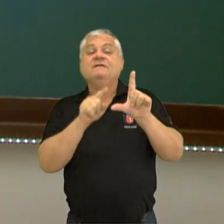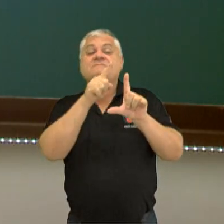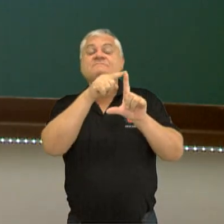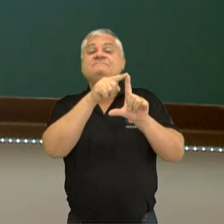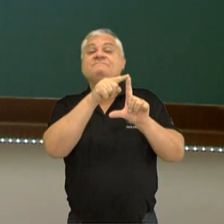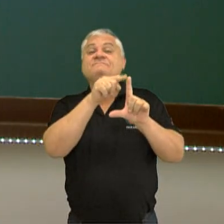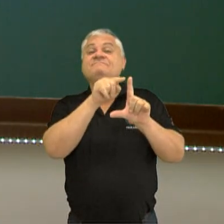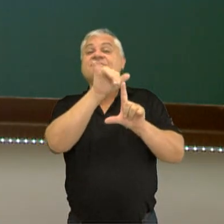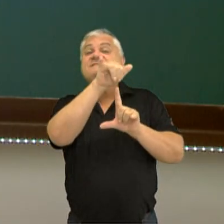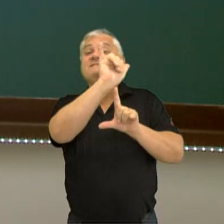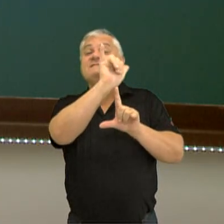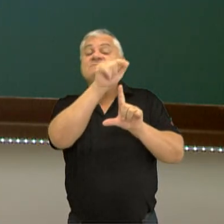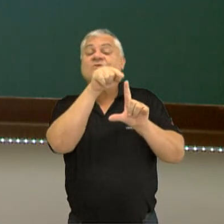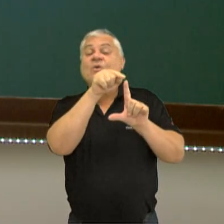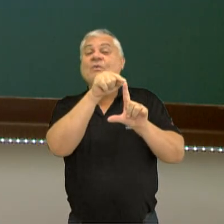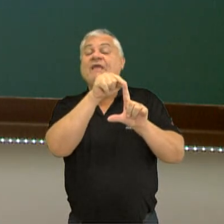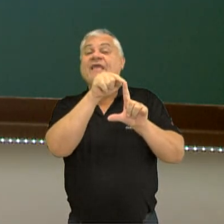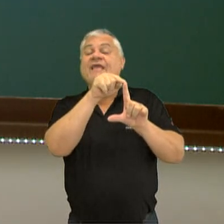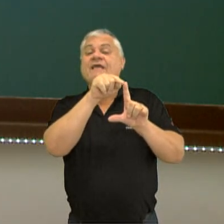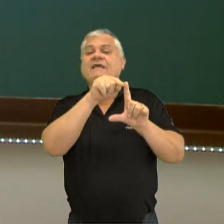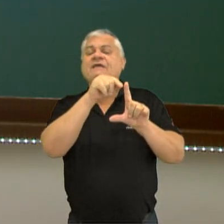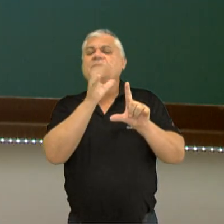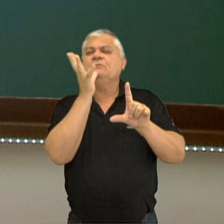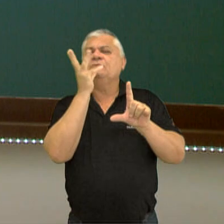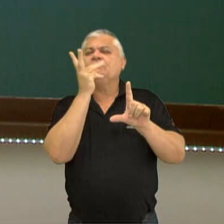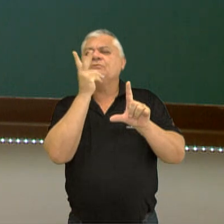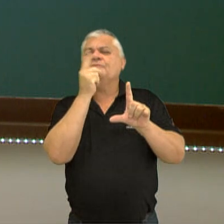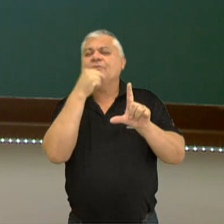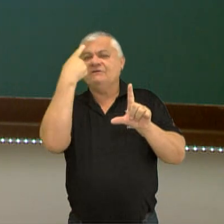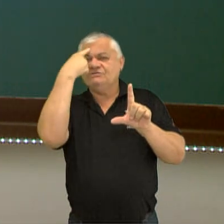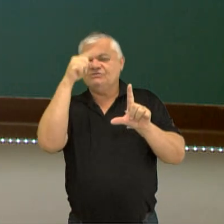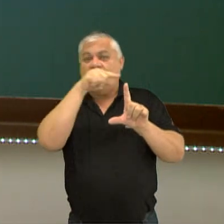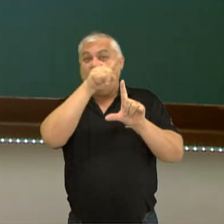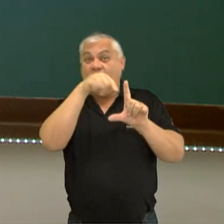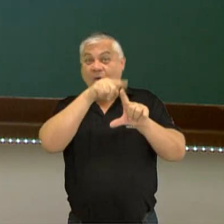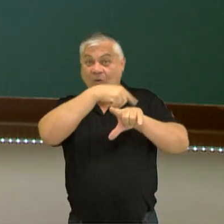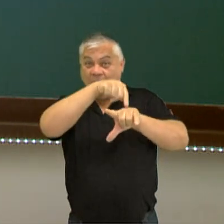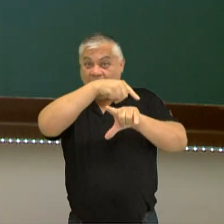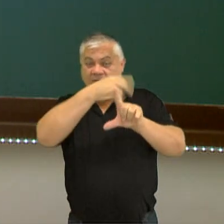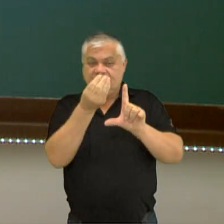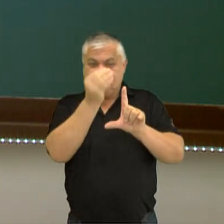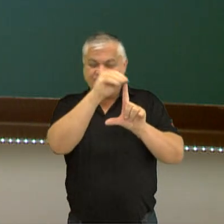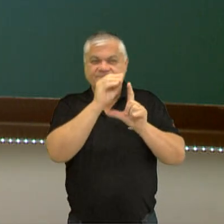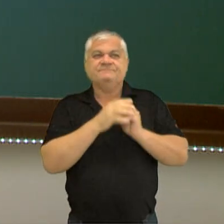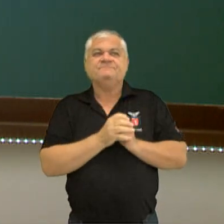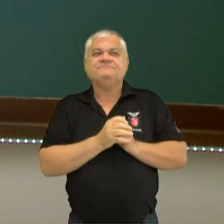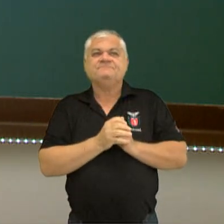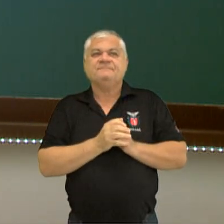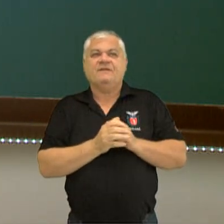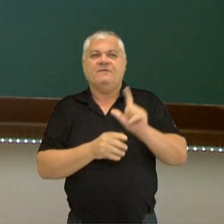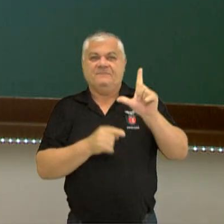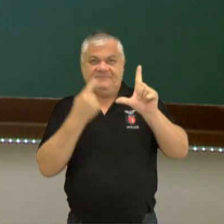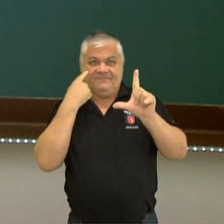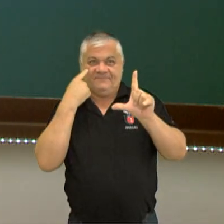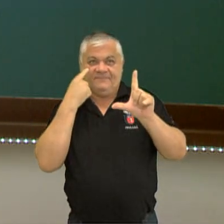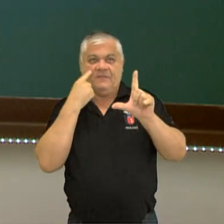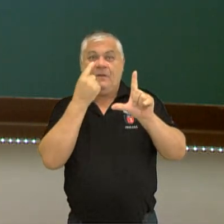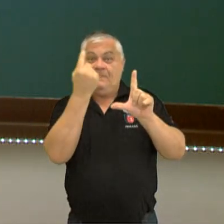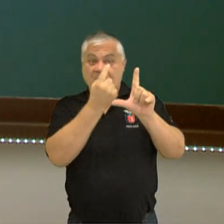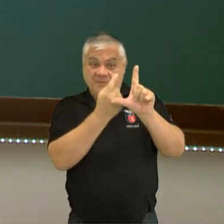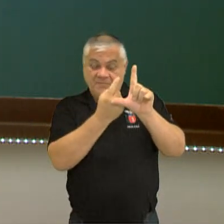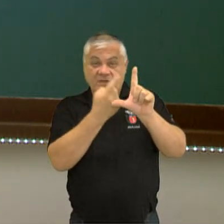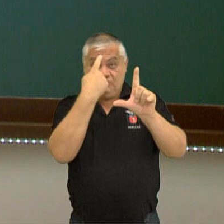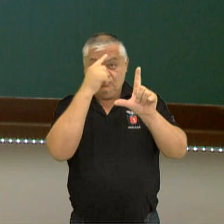No eixo vertical, a duração dos dias em horas. Então, eu coloquei aqui os primeiros. Ó, na primeira